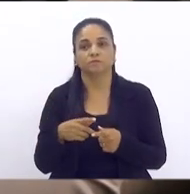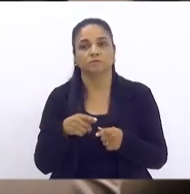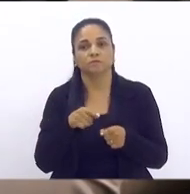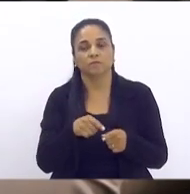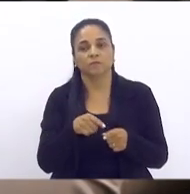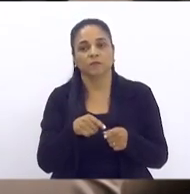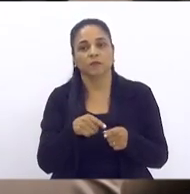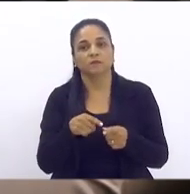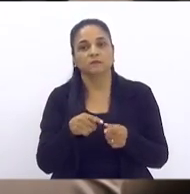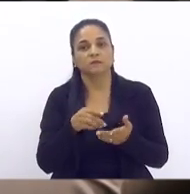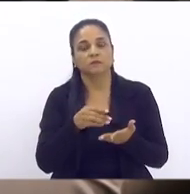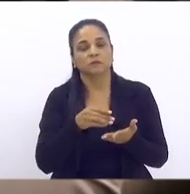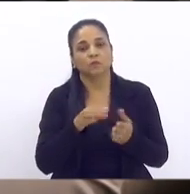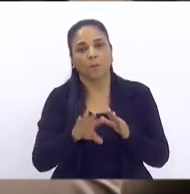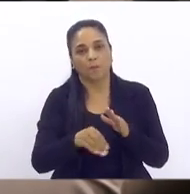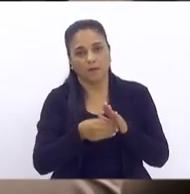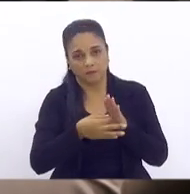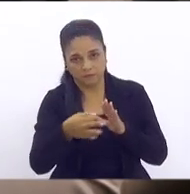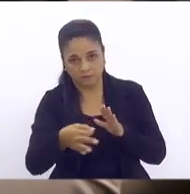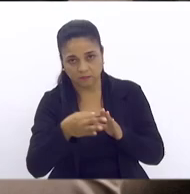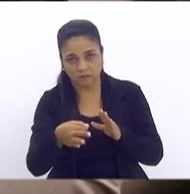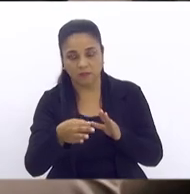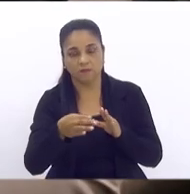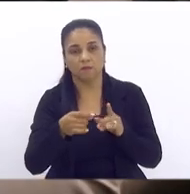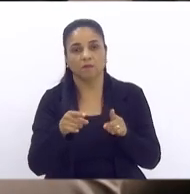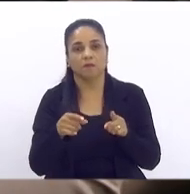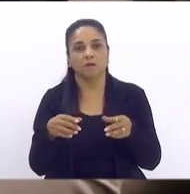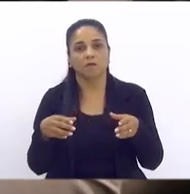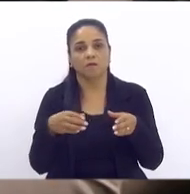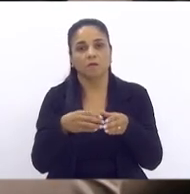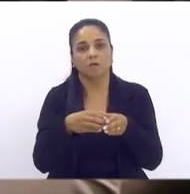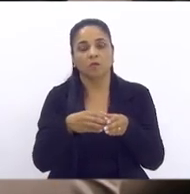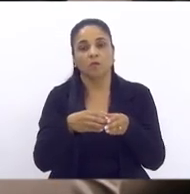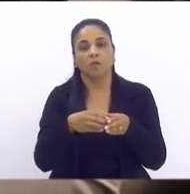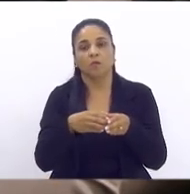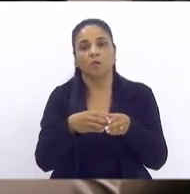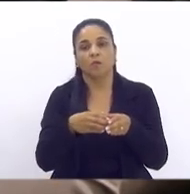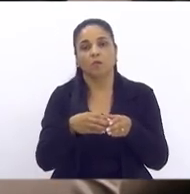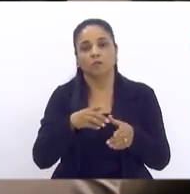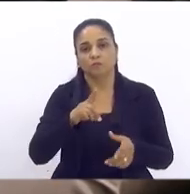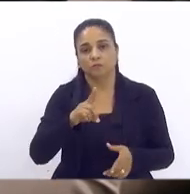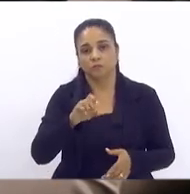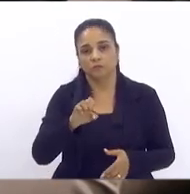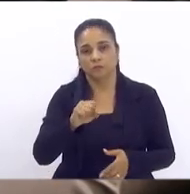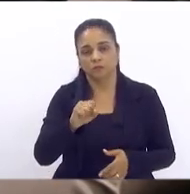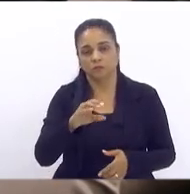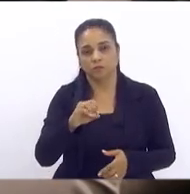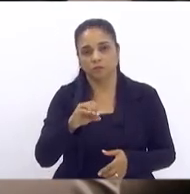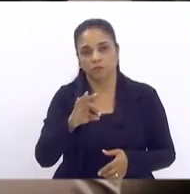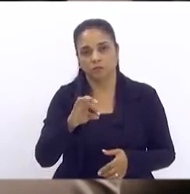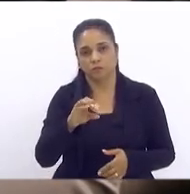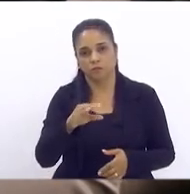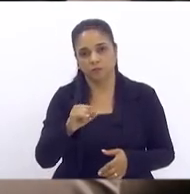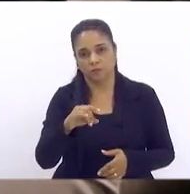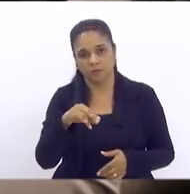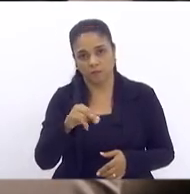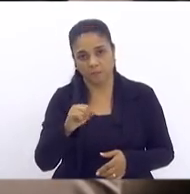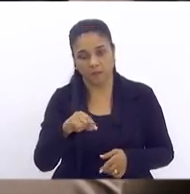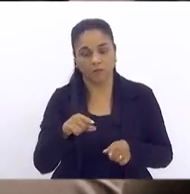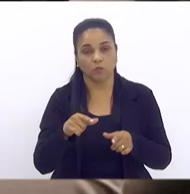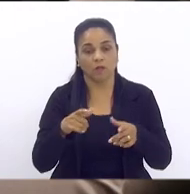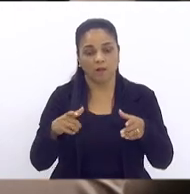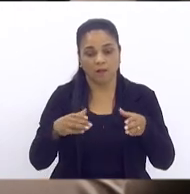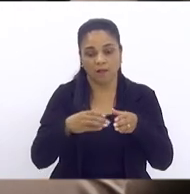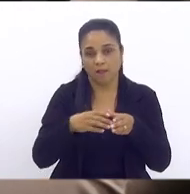obtenção desse parecer exclusivamente os descomissionamentos a serem realizados em rios, lagos, lagoas, represas